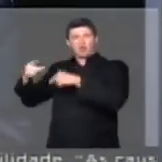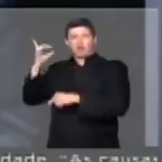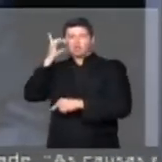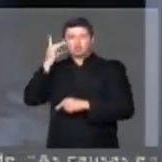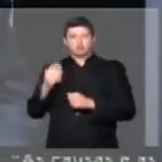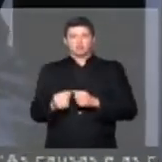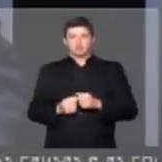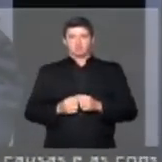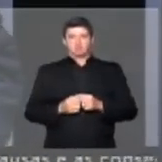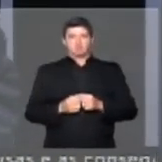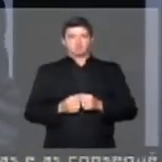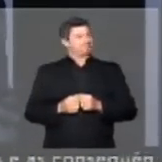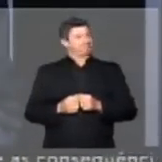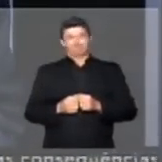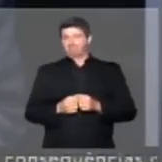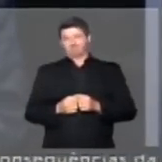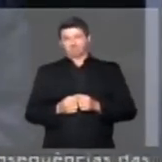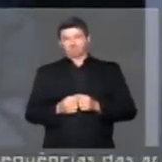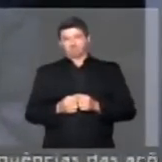Dilma.